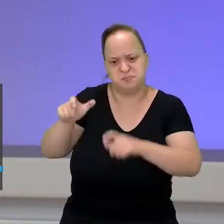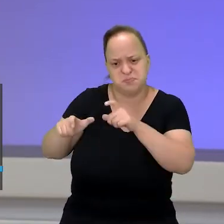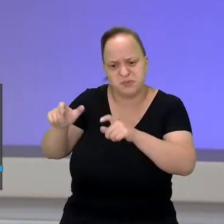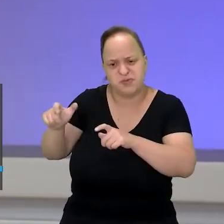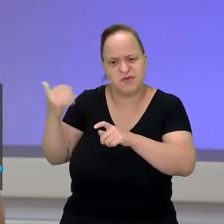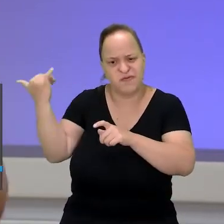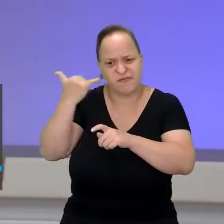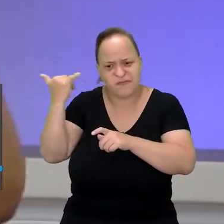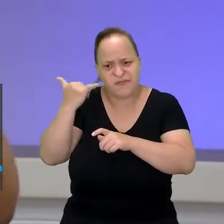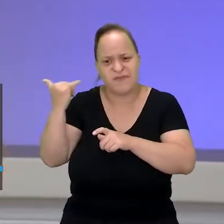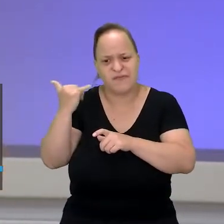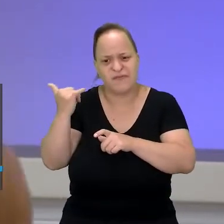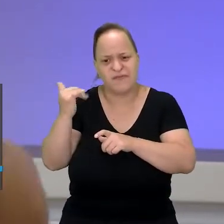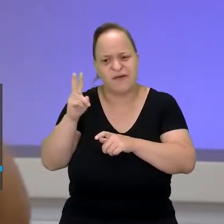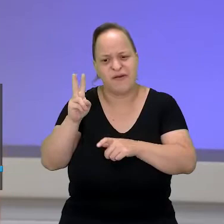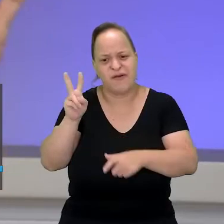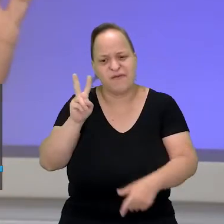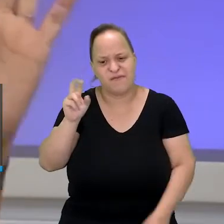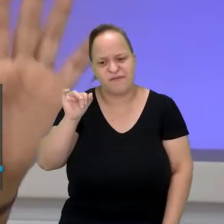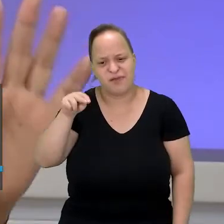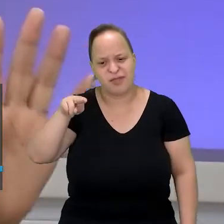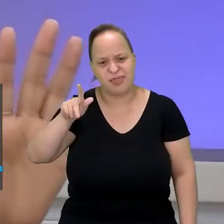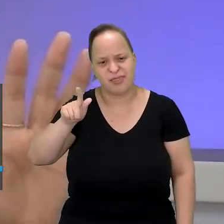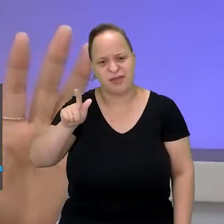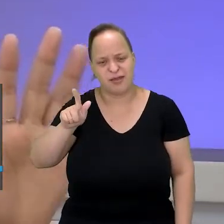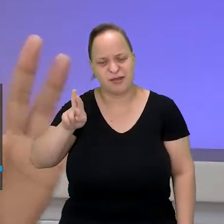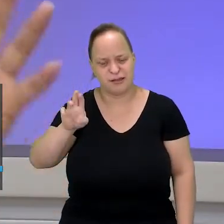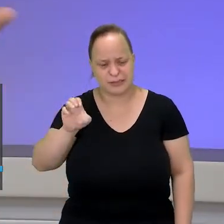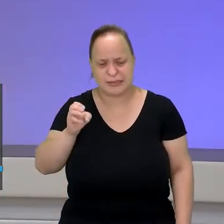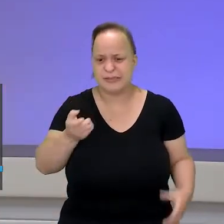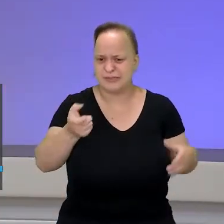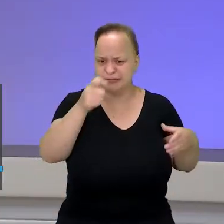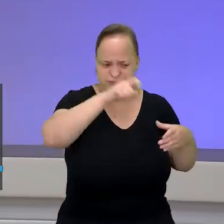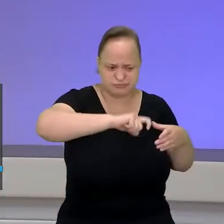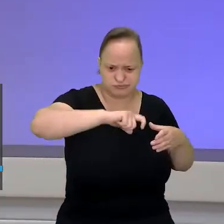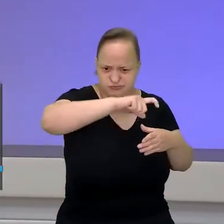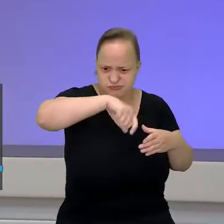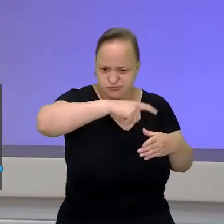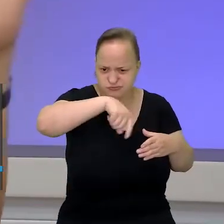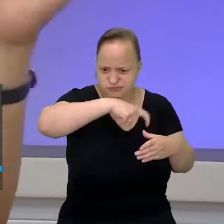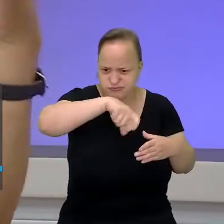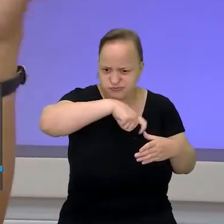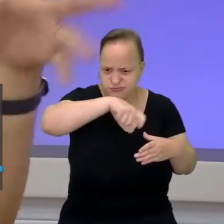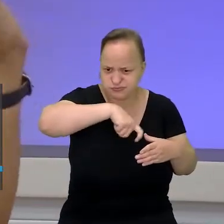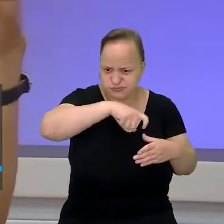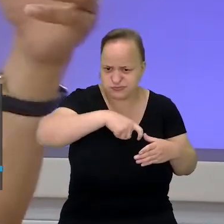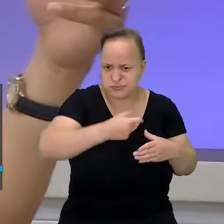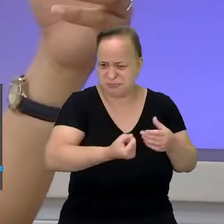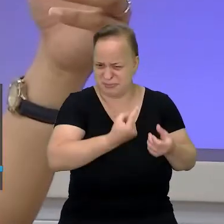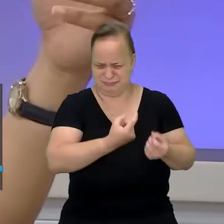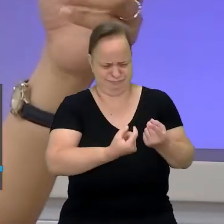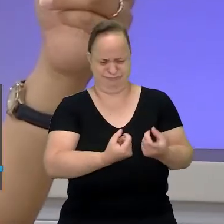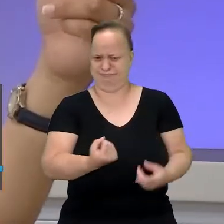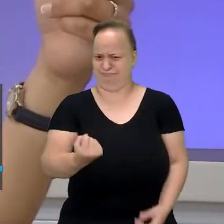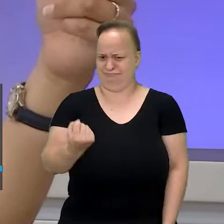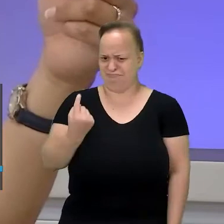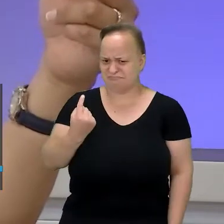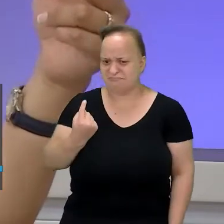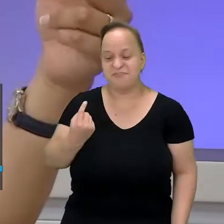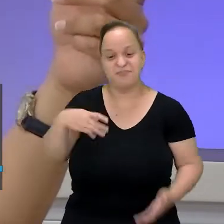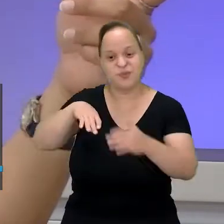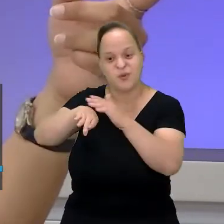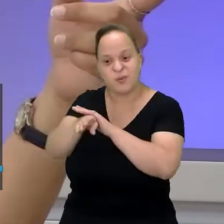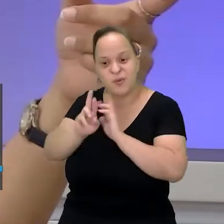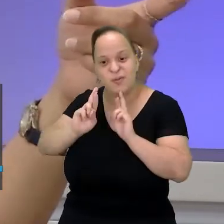pipoca, nossa, gente, então quando começa assim eu falo, nossa, né? Mas enfim, só para falar de costumes, e aí algumas